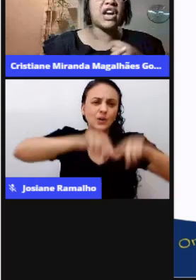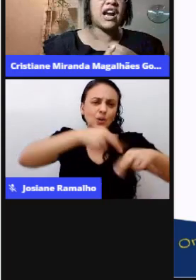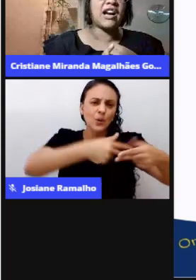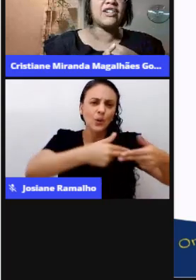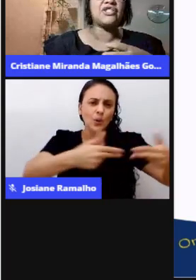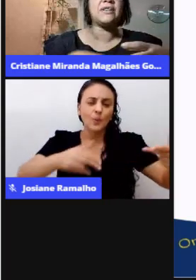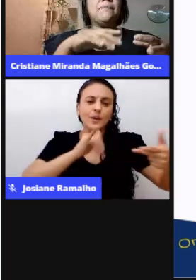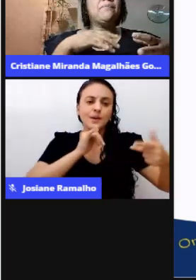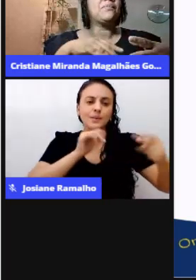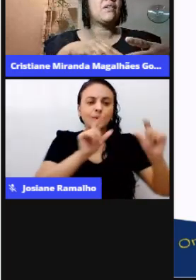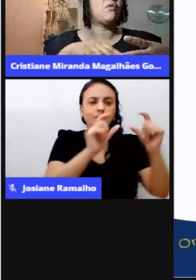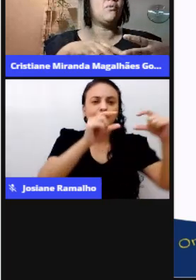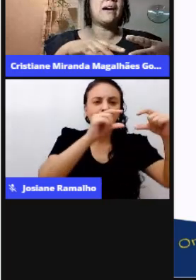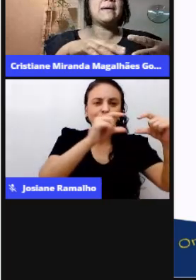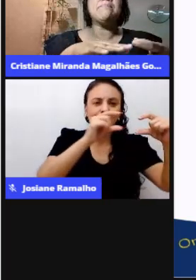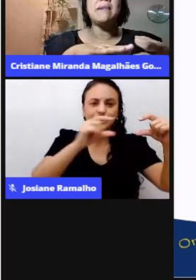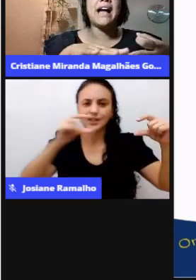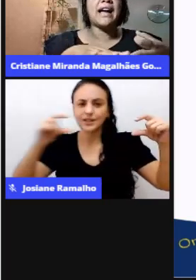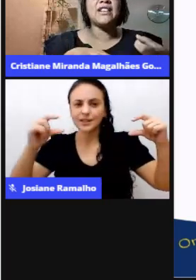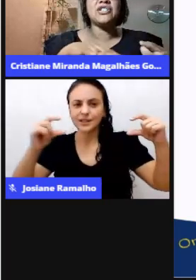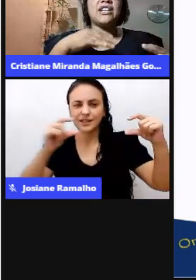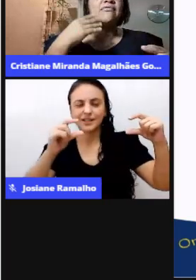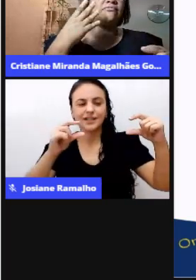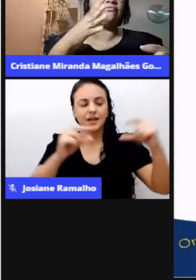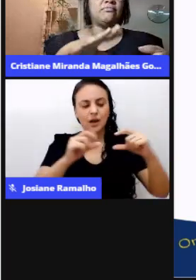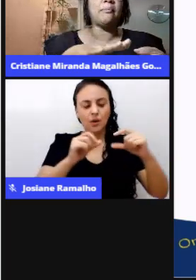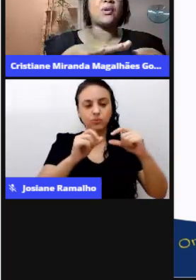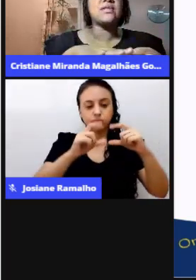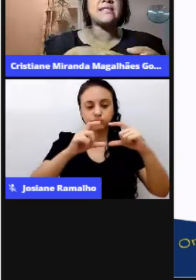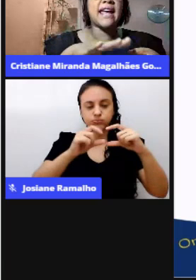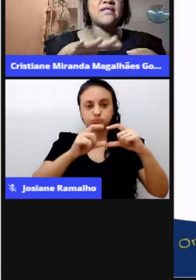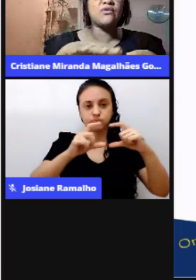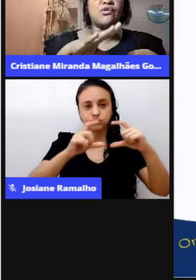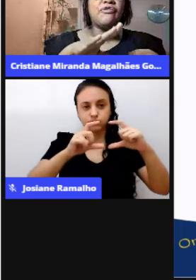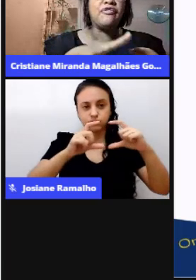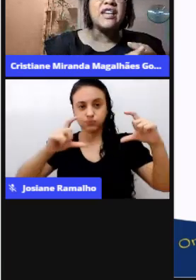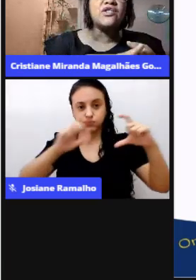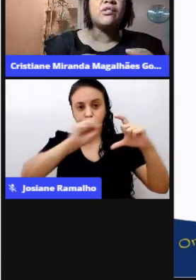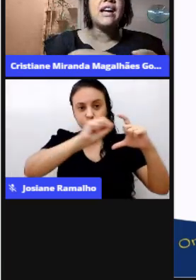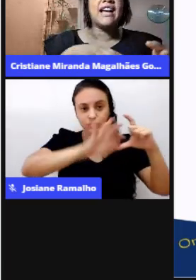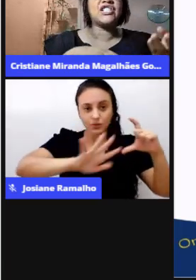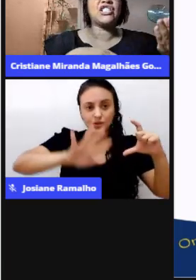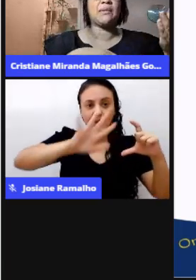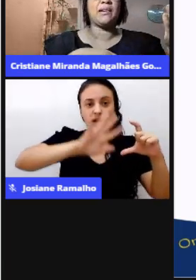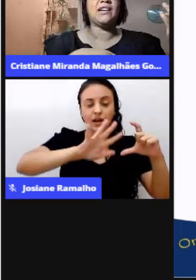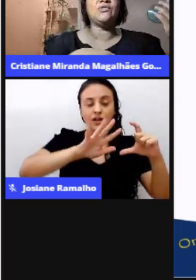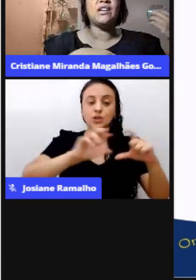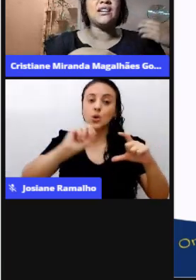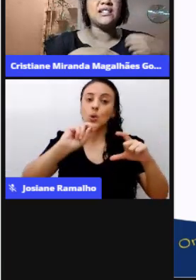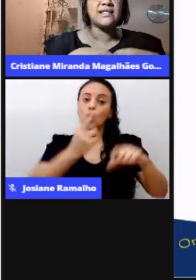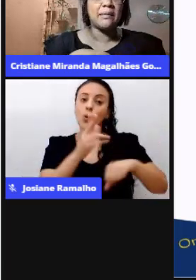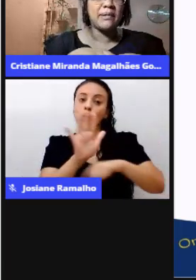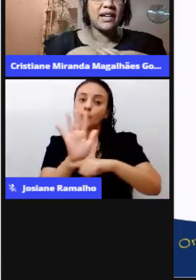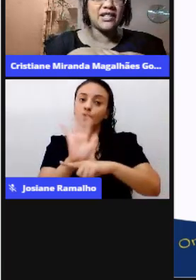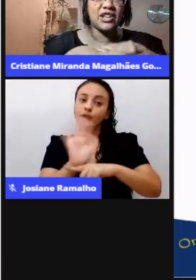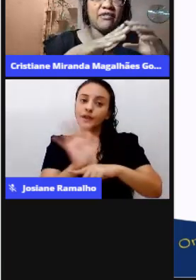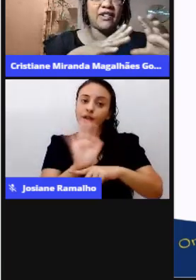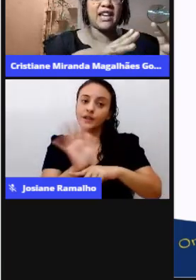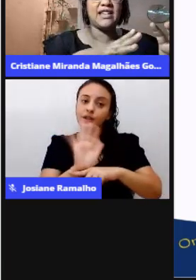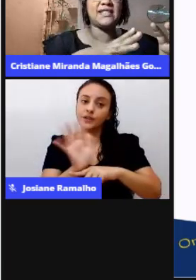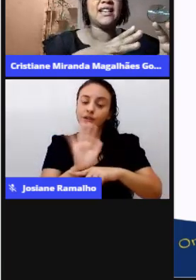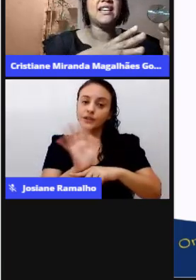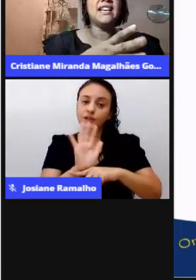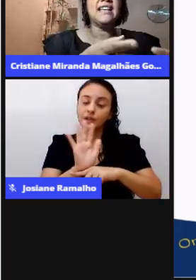uma charge, uma imagem, um processo de um vídeo, a gente está pegando um grande saber